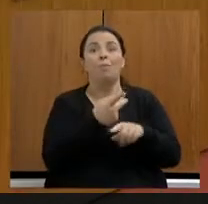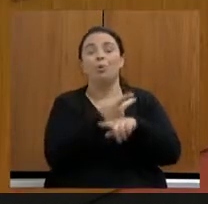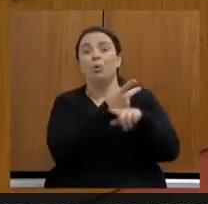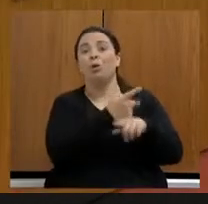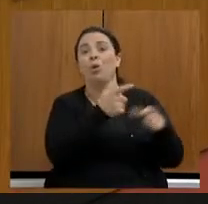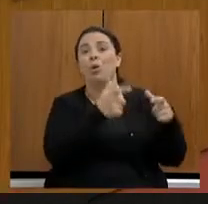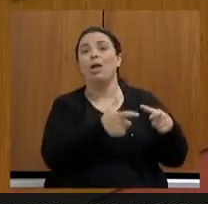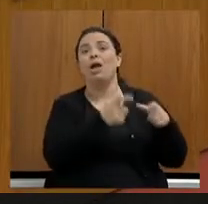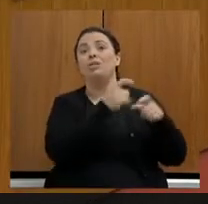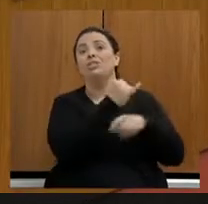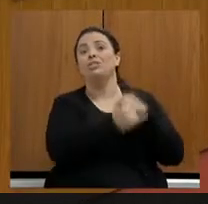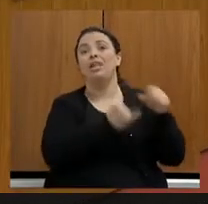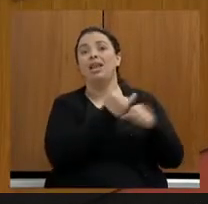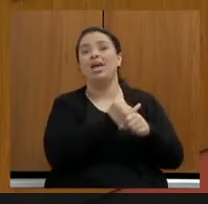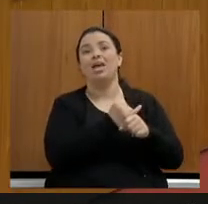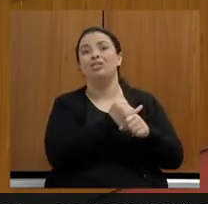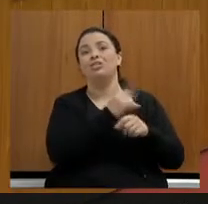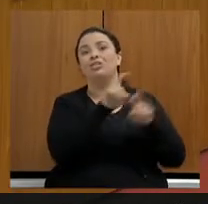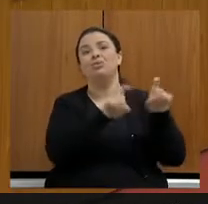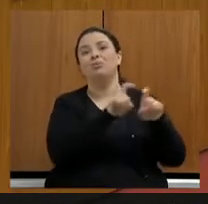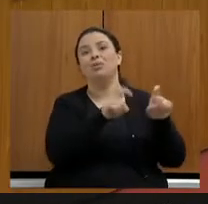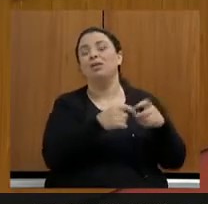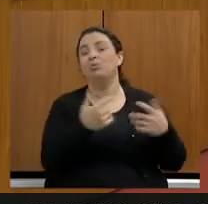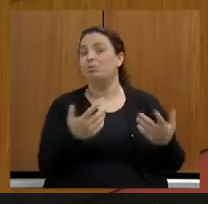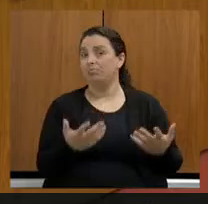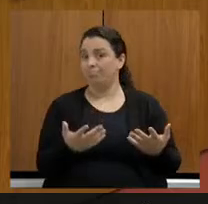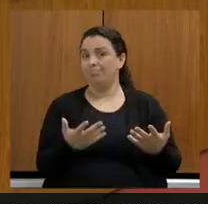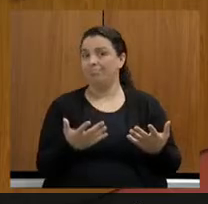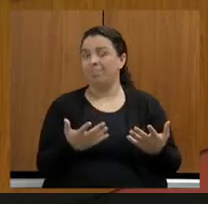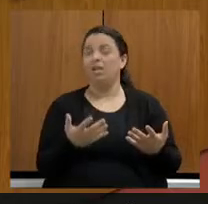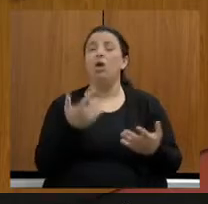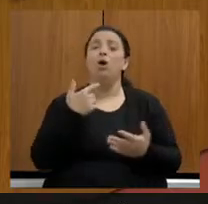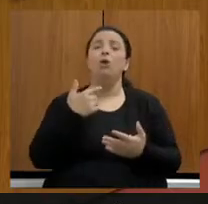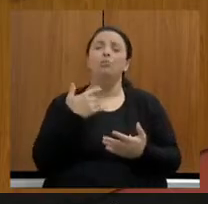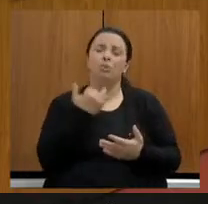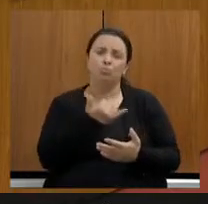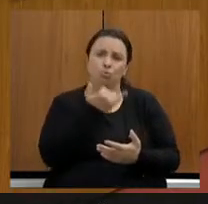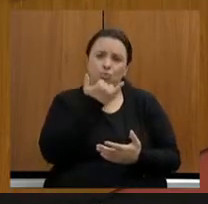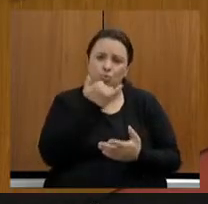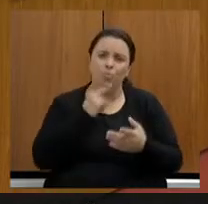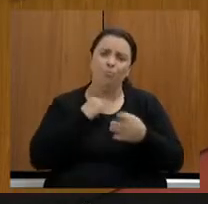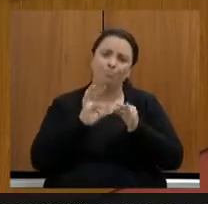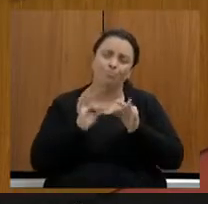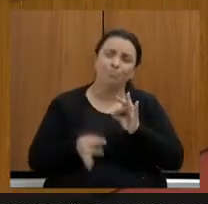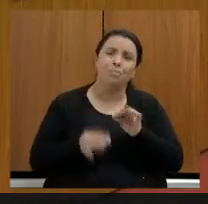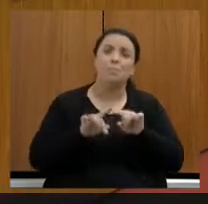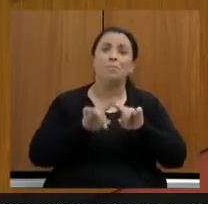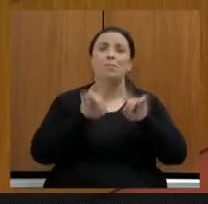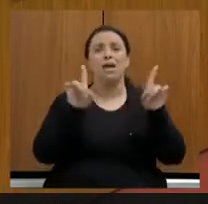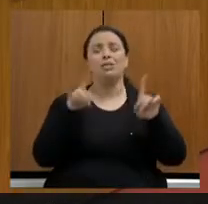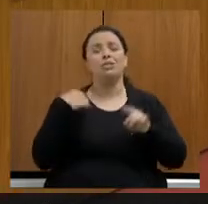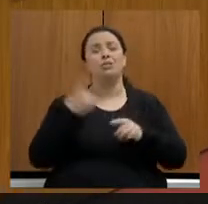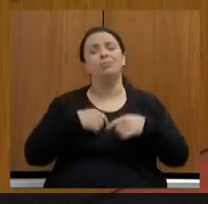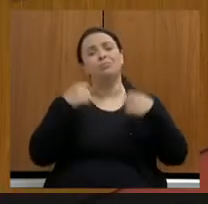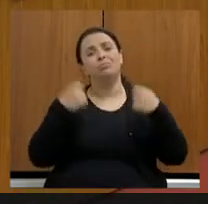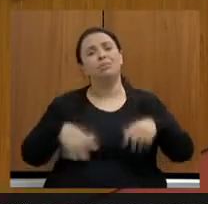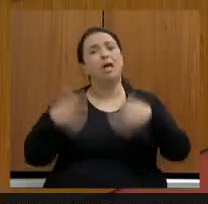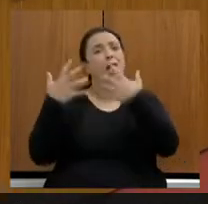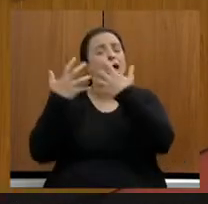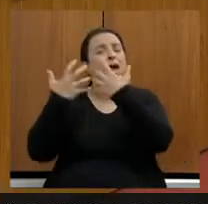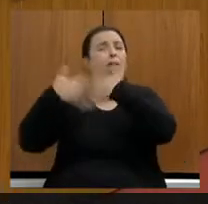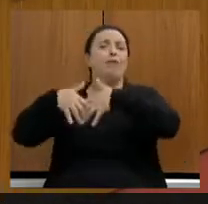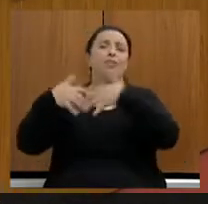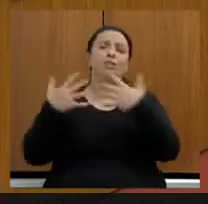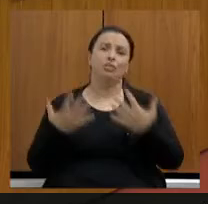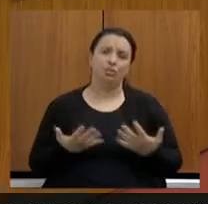Mas algumas coisas a gente precisa refletir e vou dizer secretário Júlio aqui é as perguntas